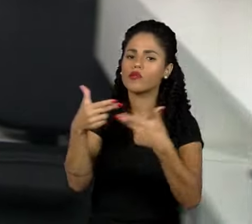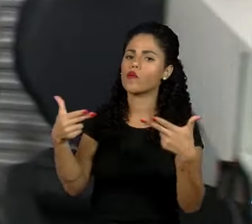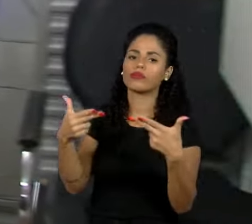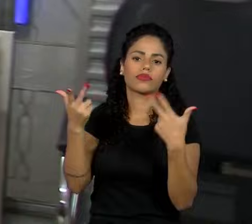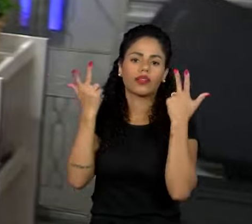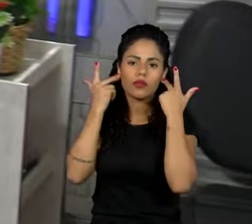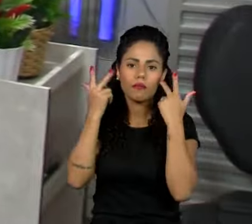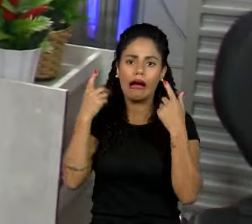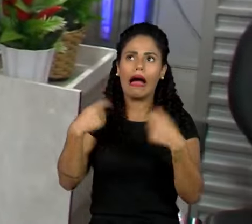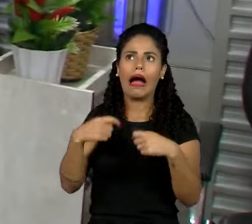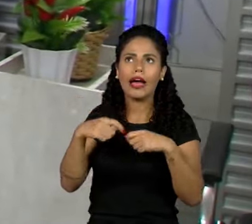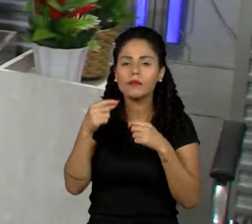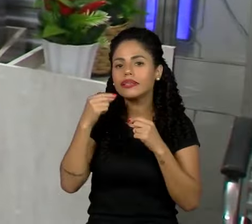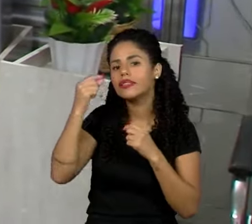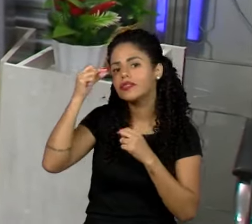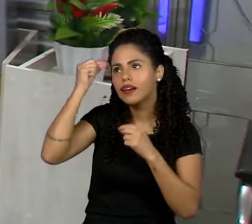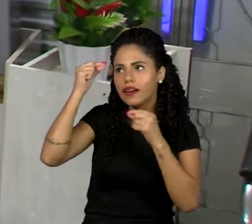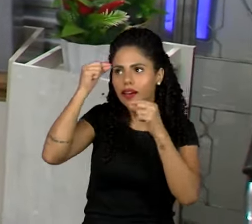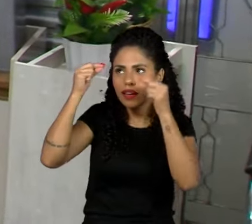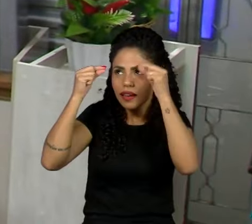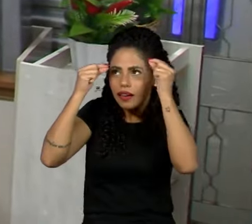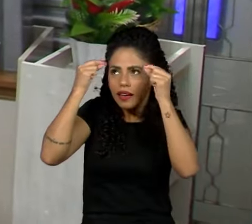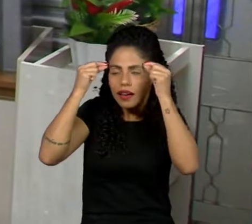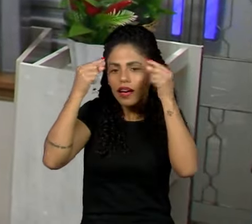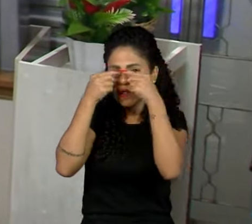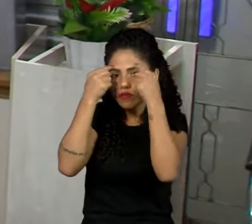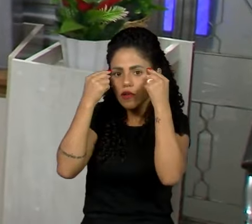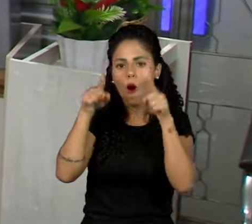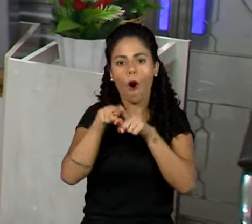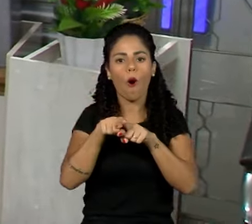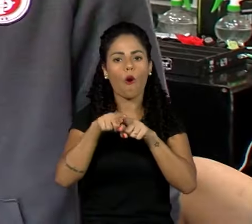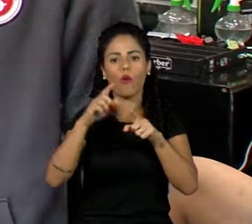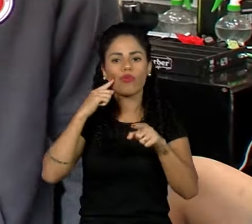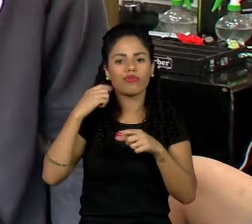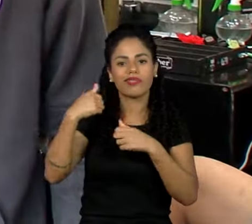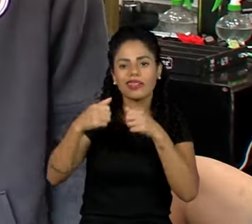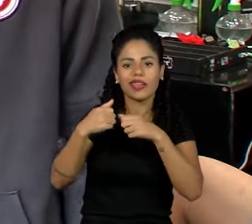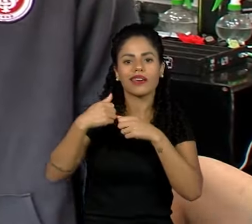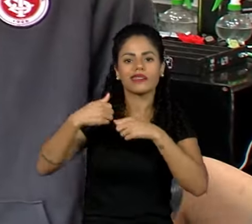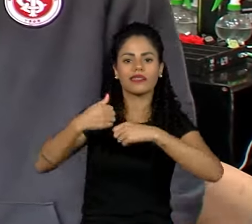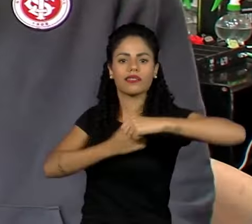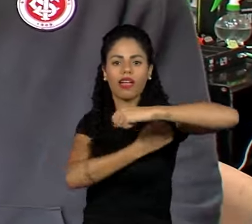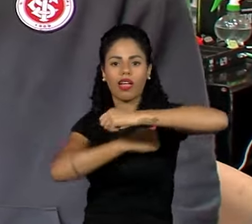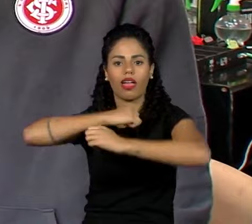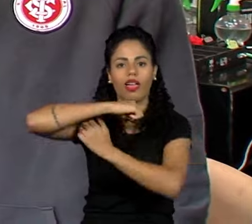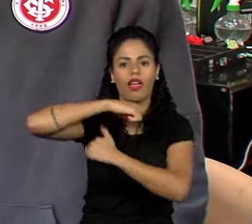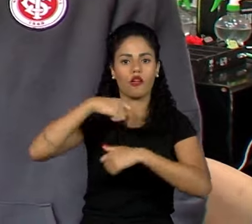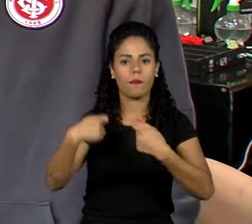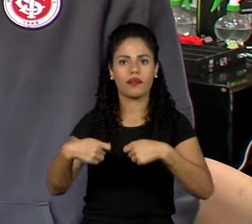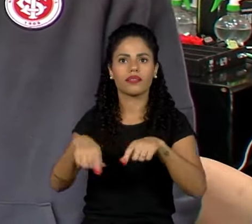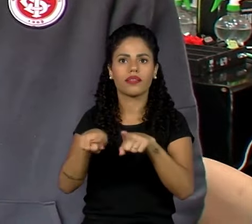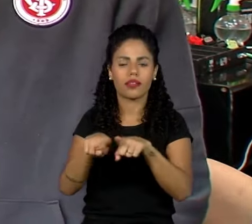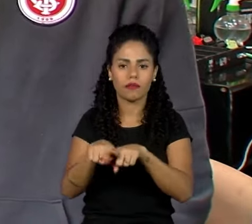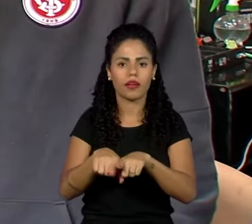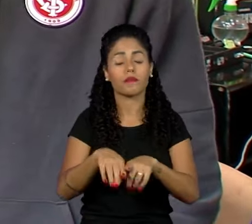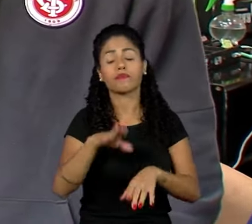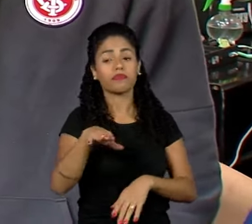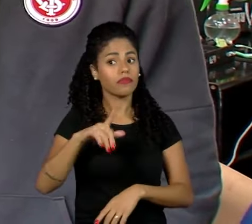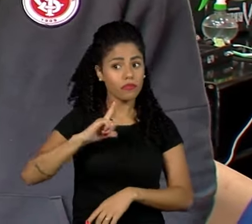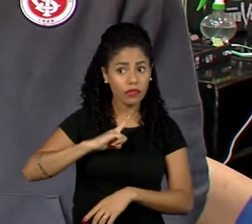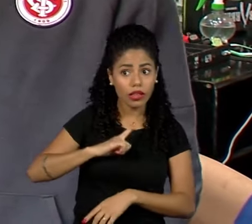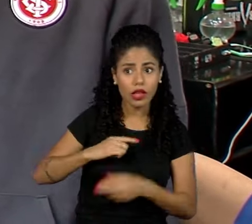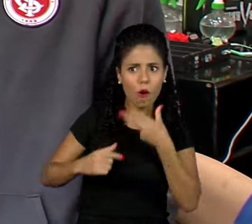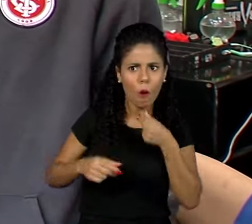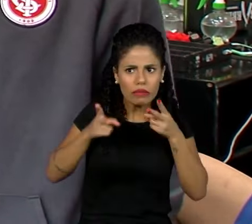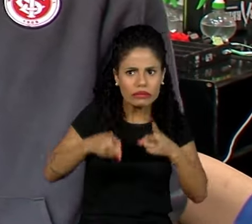por exemplo, ah, preciso fazer a sobrancelha, preciso fazer uma depilação. Tem muitos caras que vêm todo final de semana aqui cortar o cabelo. Os caras gostam de